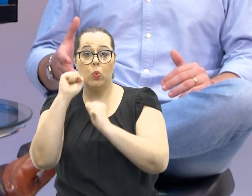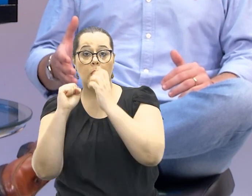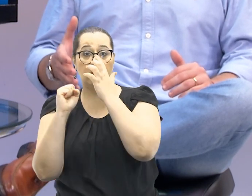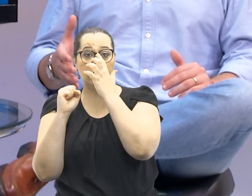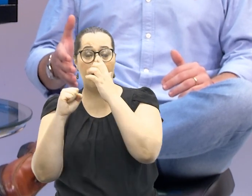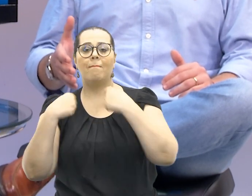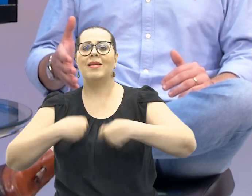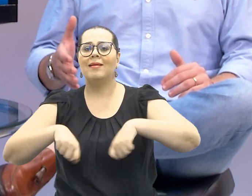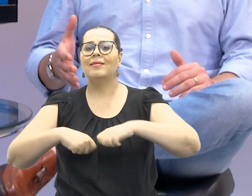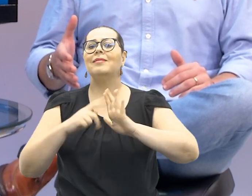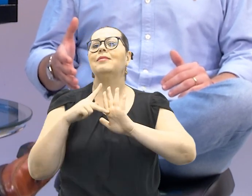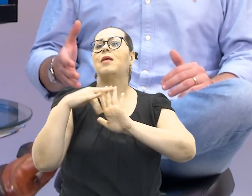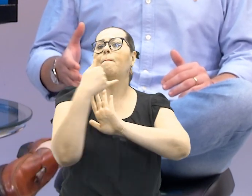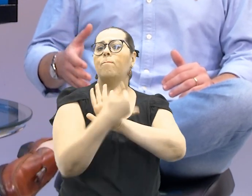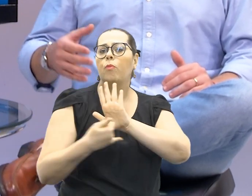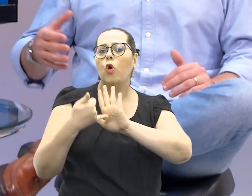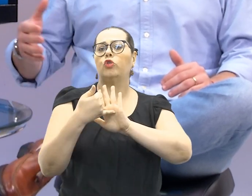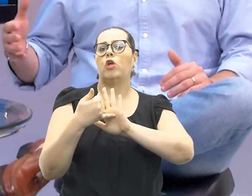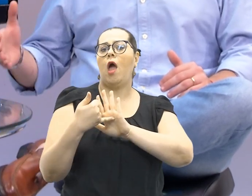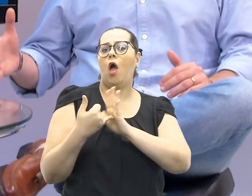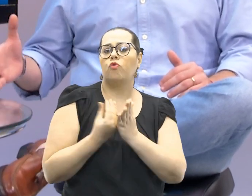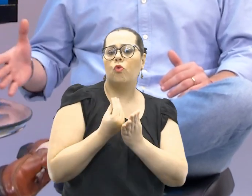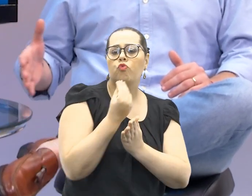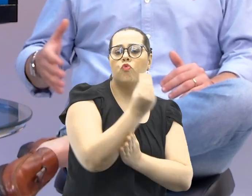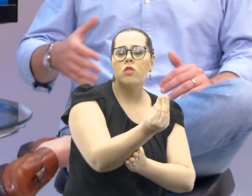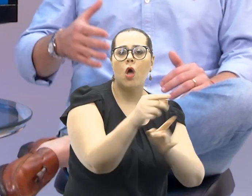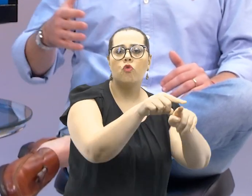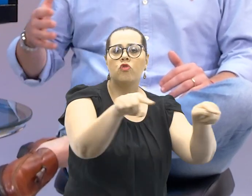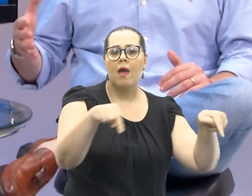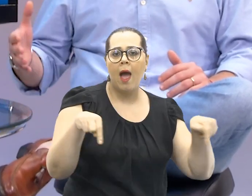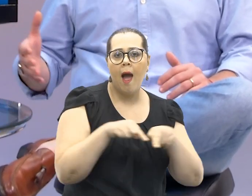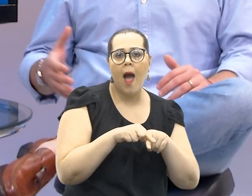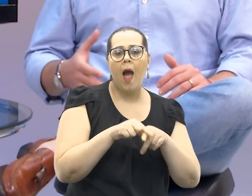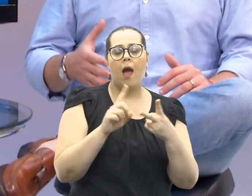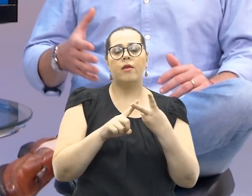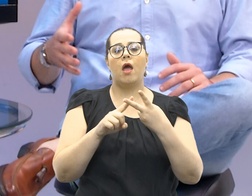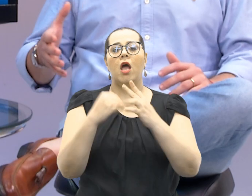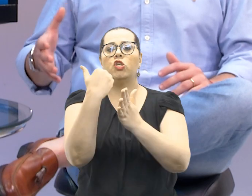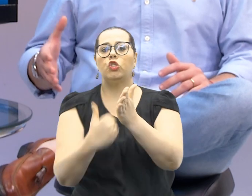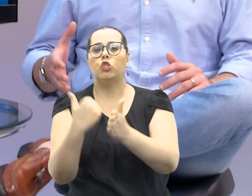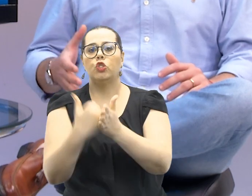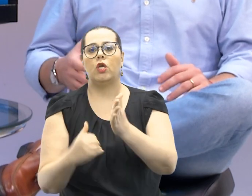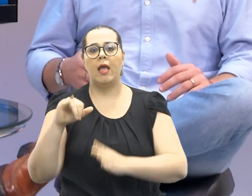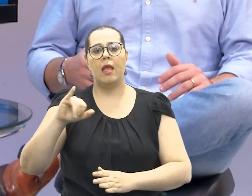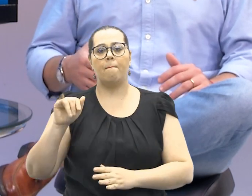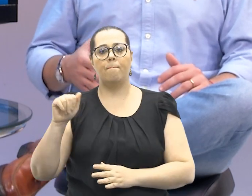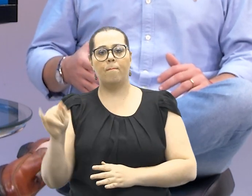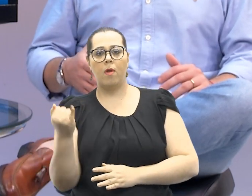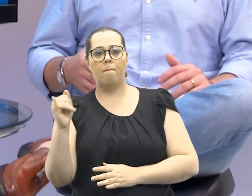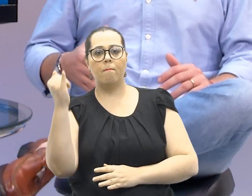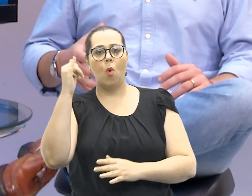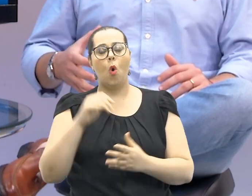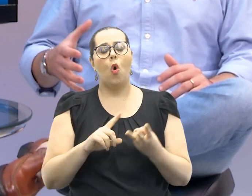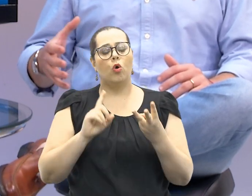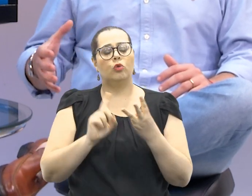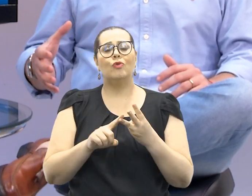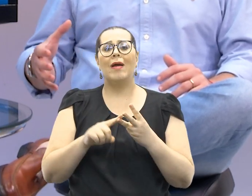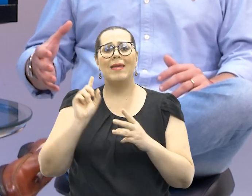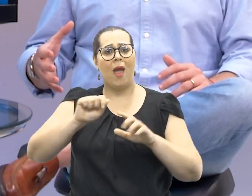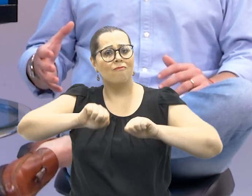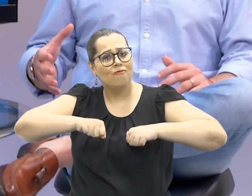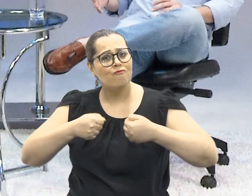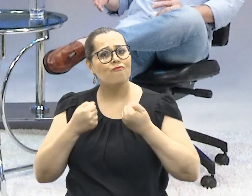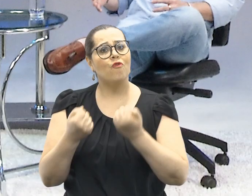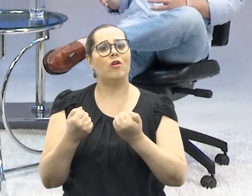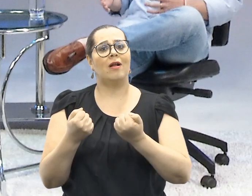que ter projetos para que beneficiem de doação de área, de isenção ou diminuição de impostos, porque aqui é um setor muito